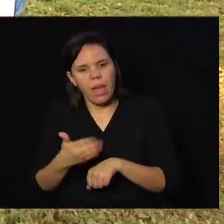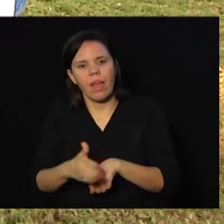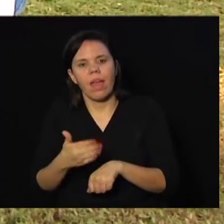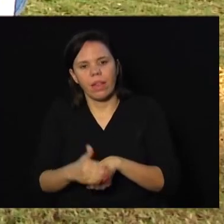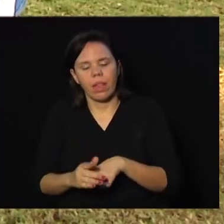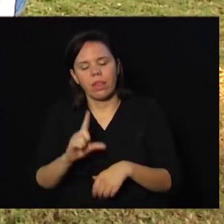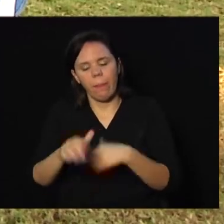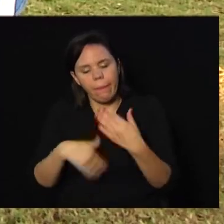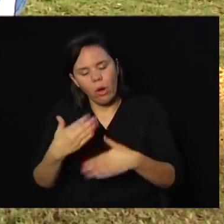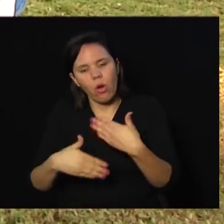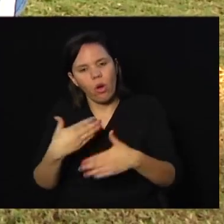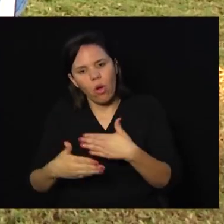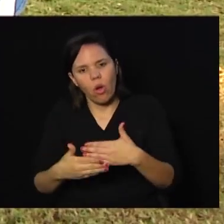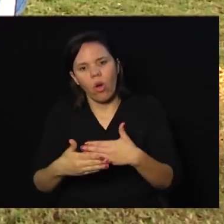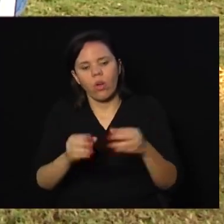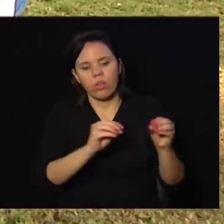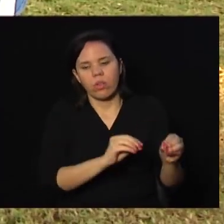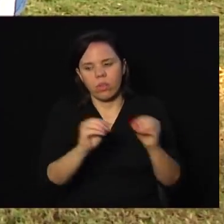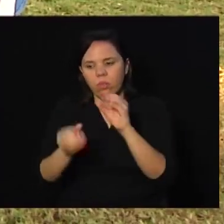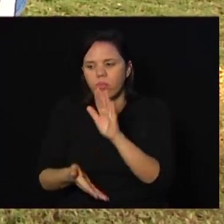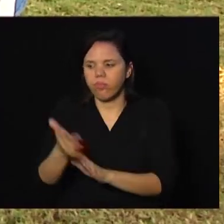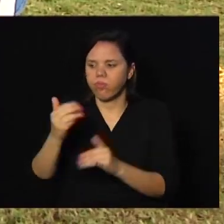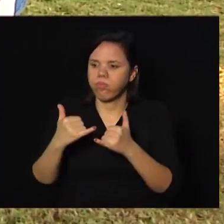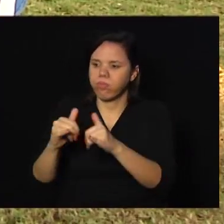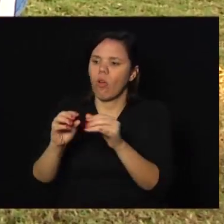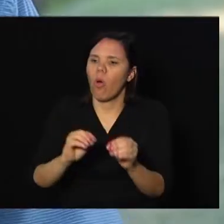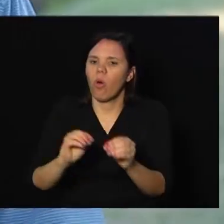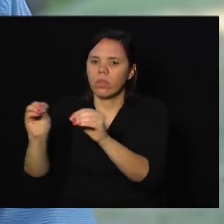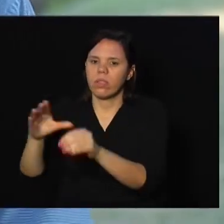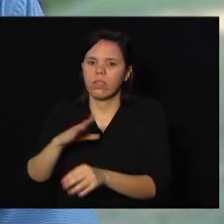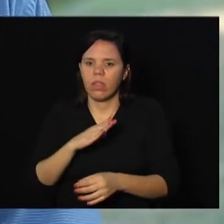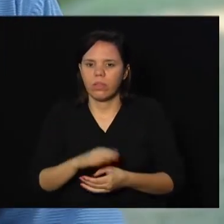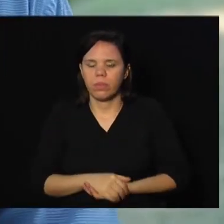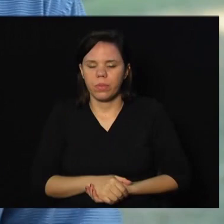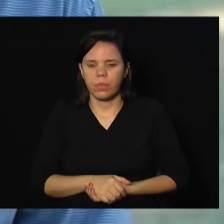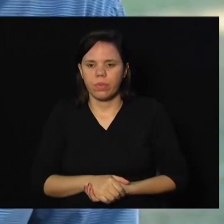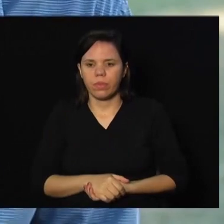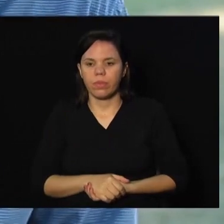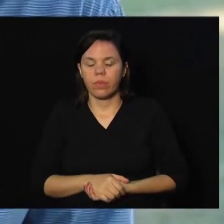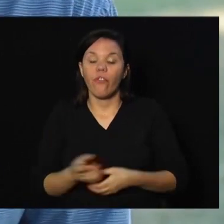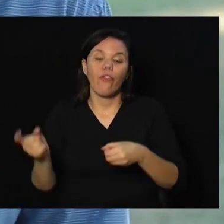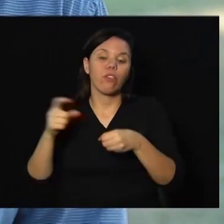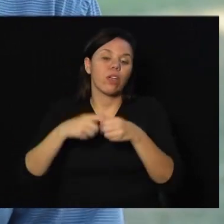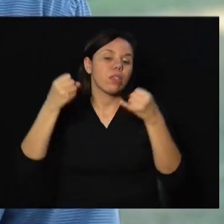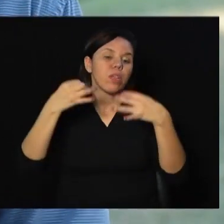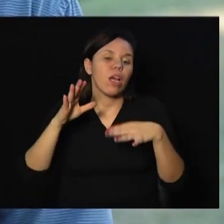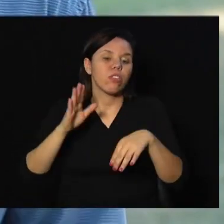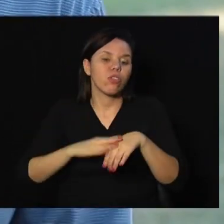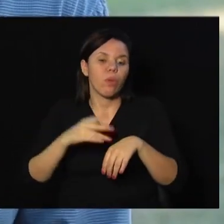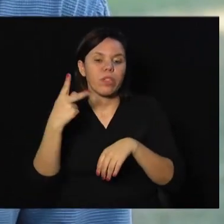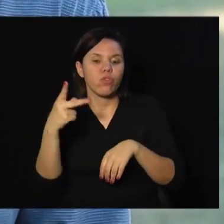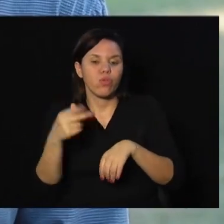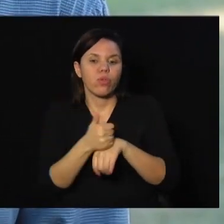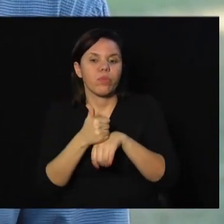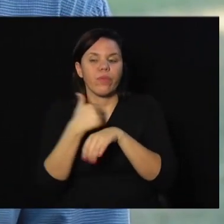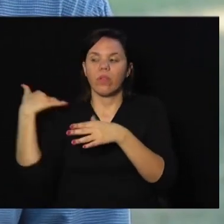treinamentos e depois deslocamentos para outras cidades. Voltando um pouquinho para a sua carreira, na minha abertura eu